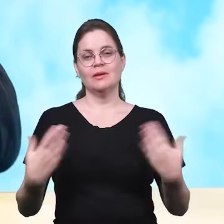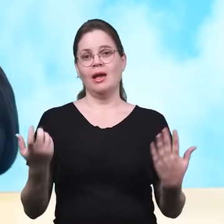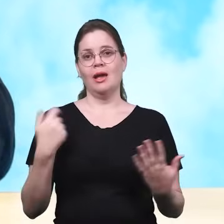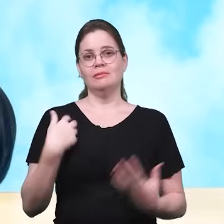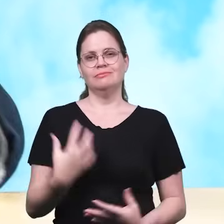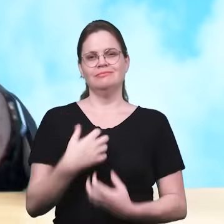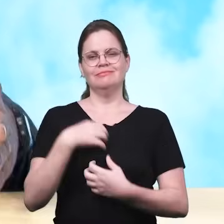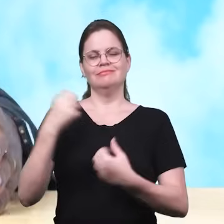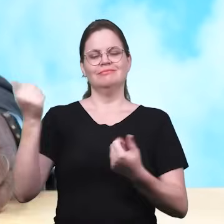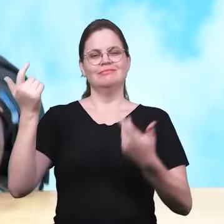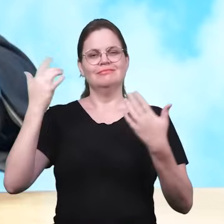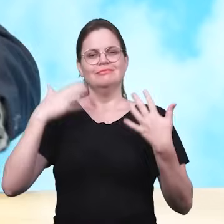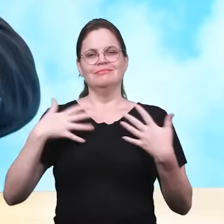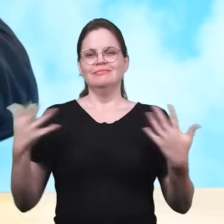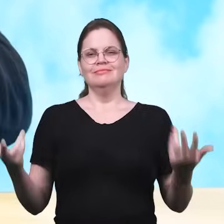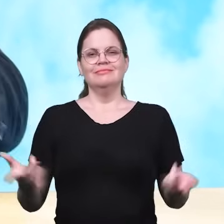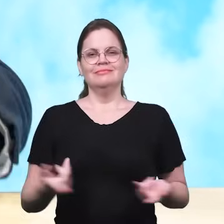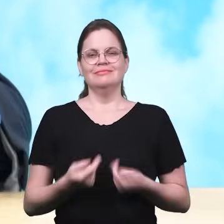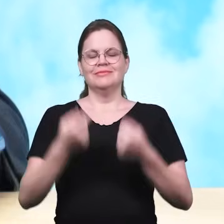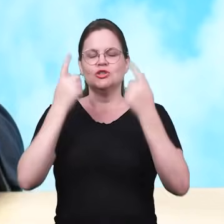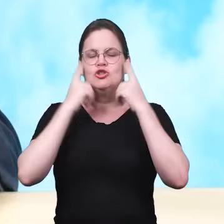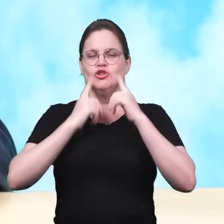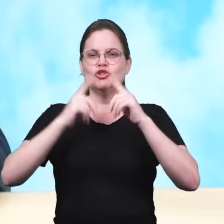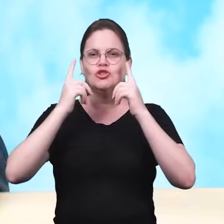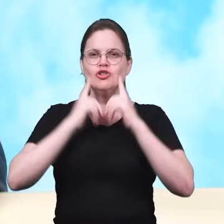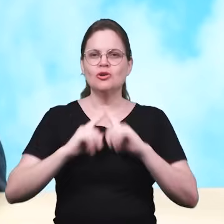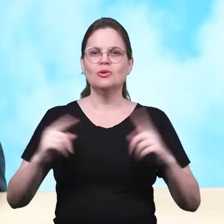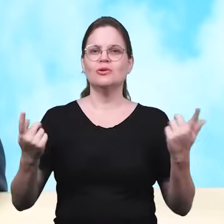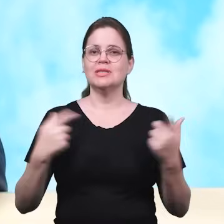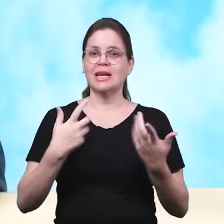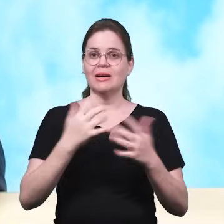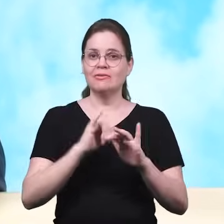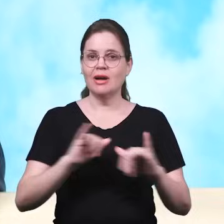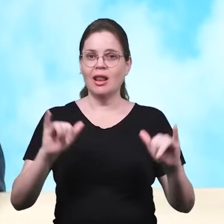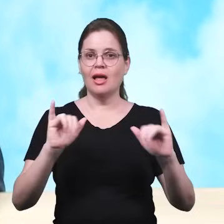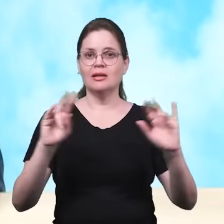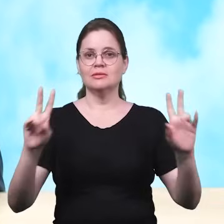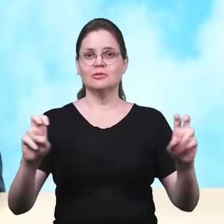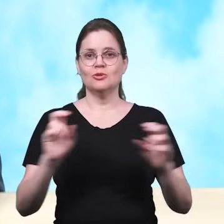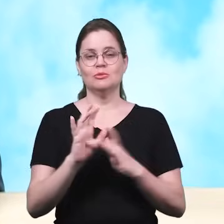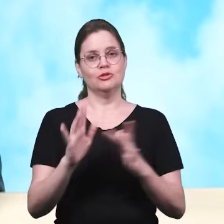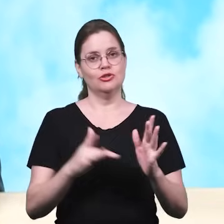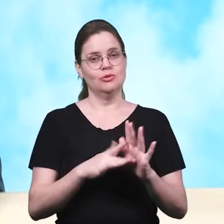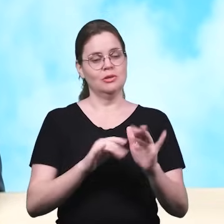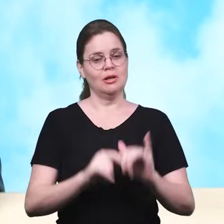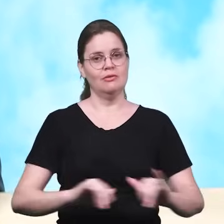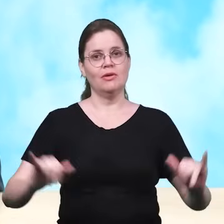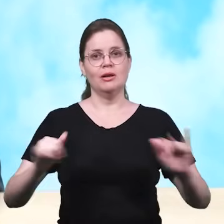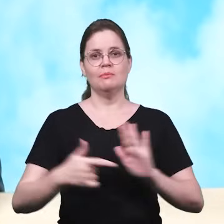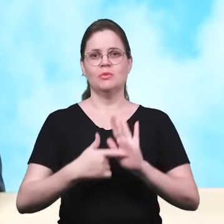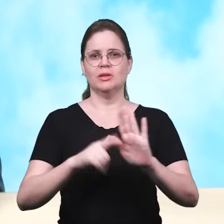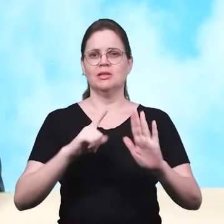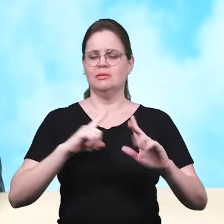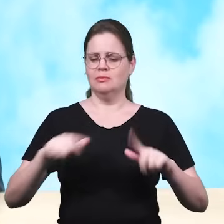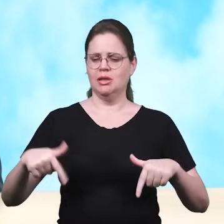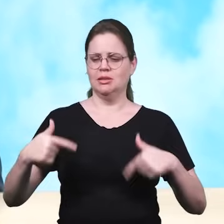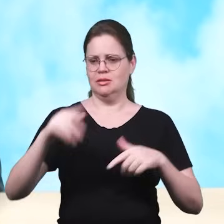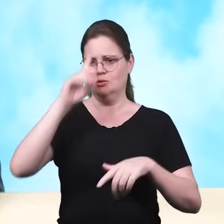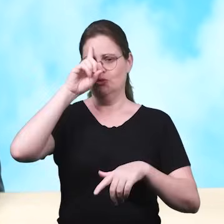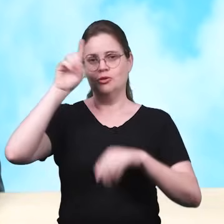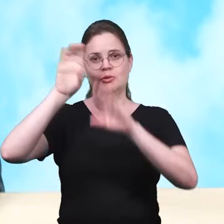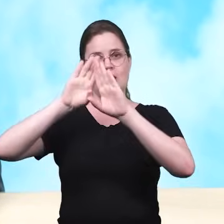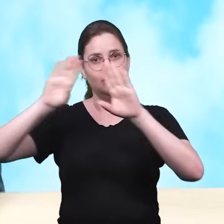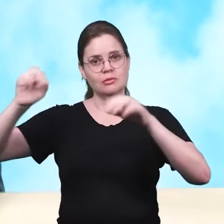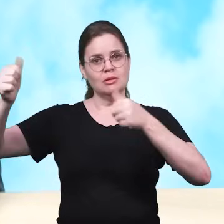coisa maravilhosa, você se quebrantou, você quer falar de Jesus, você quer falar que existe aquela operação de Deus que vem do